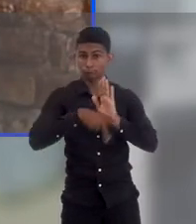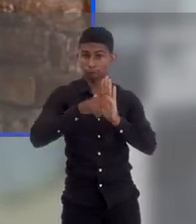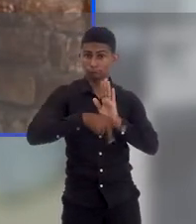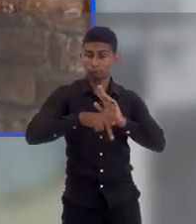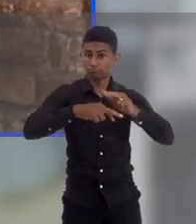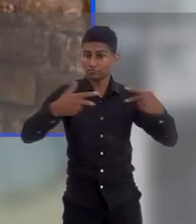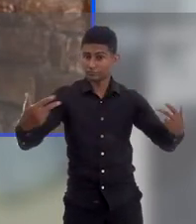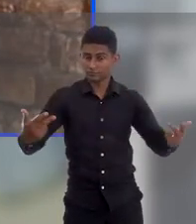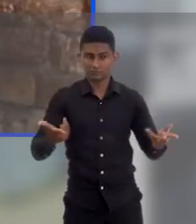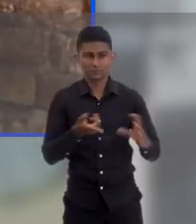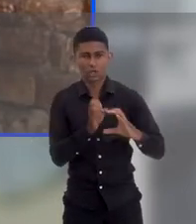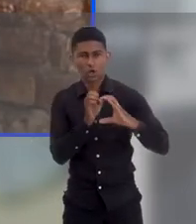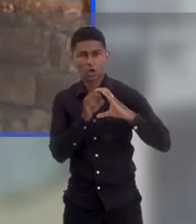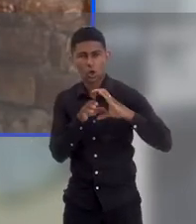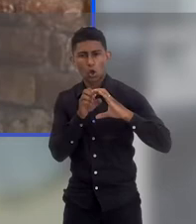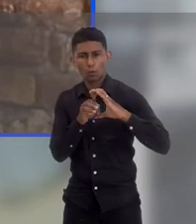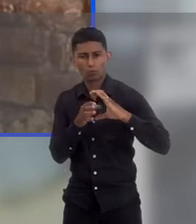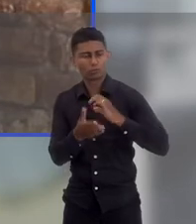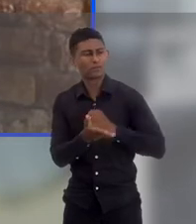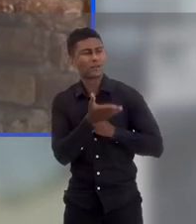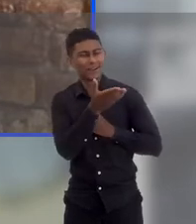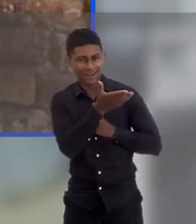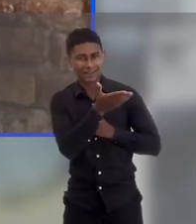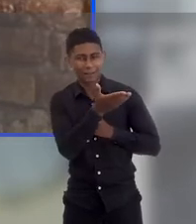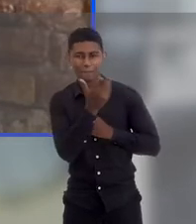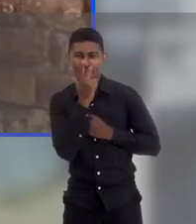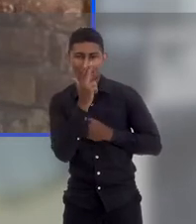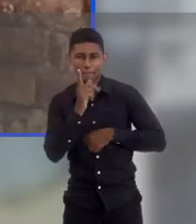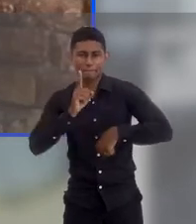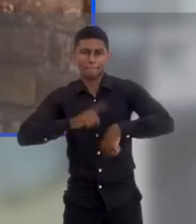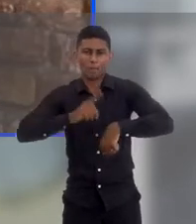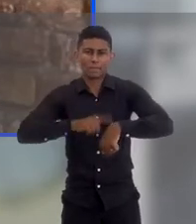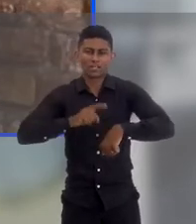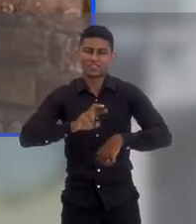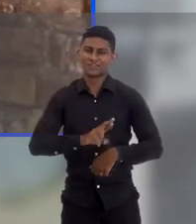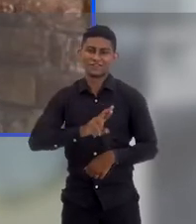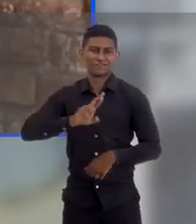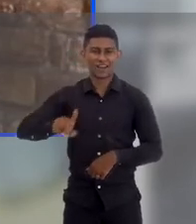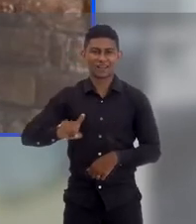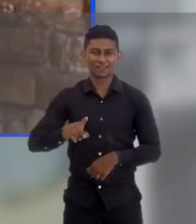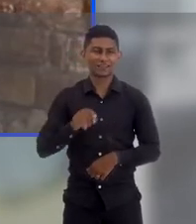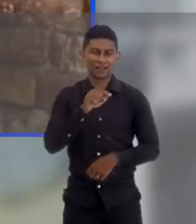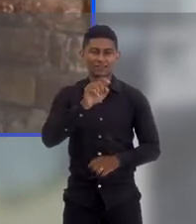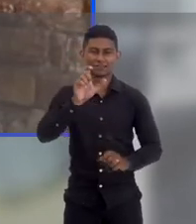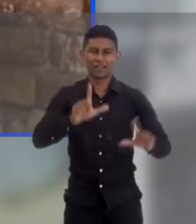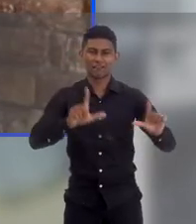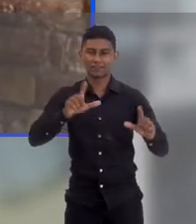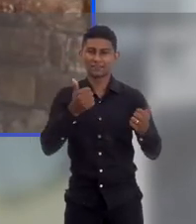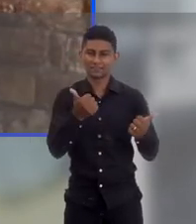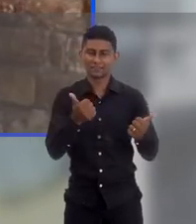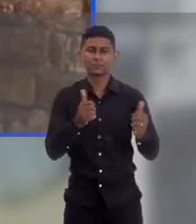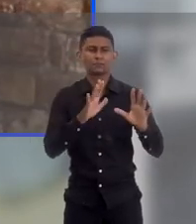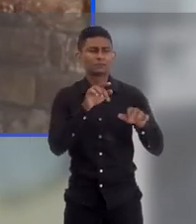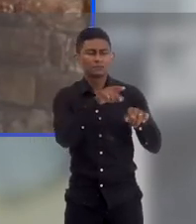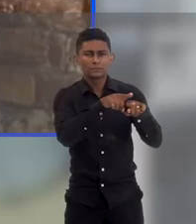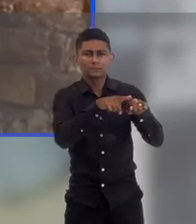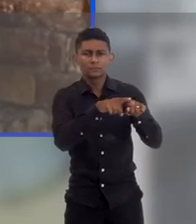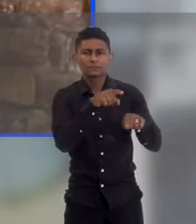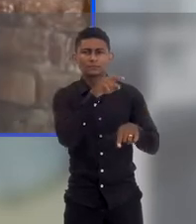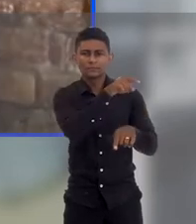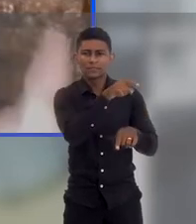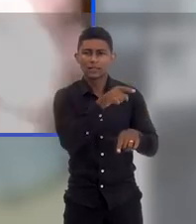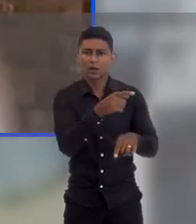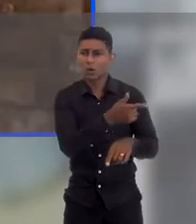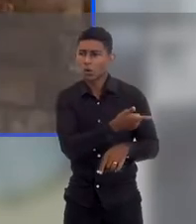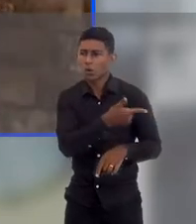está passando por um novo momento, onde ela é mais uma produtora do que uma emissora. Então, além de ser uma emissora, obviamente, como sempre, mas ela